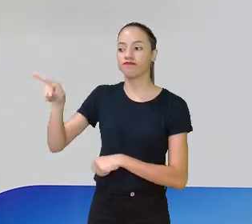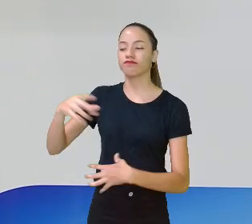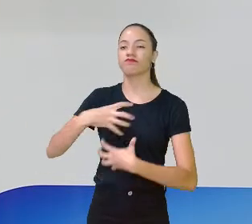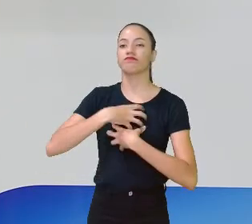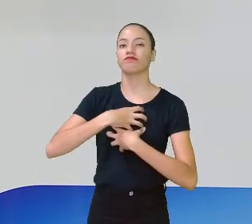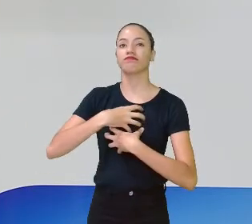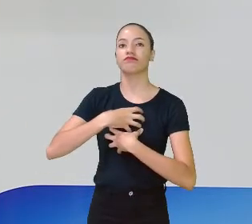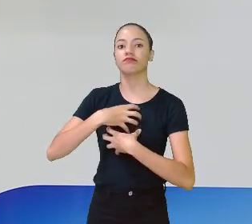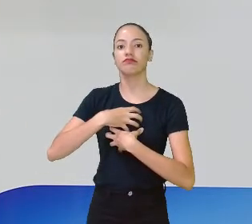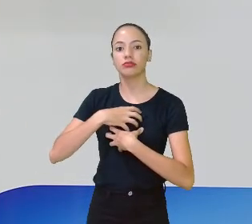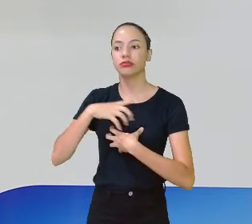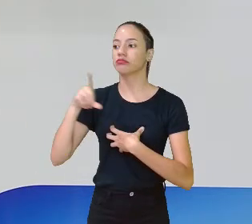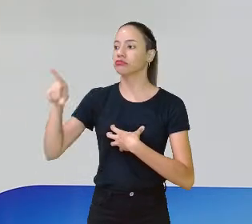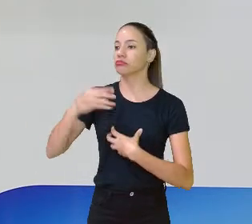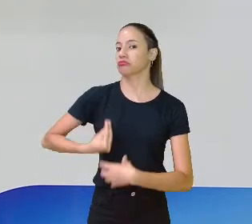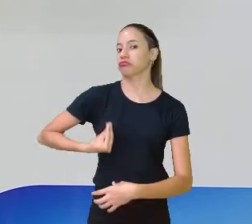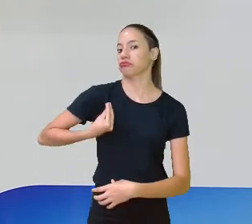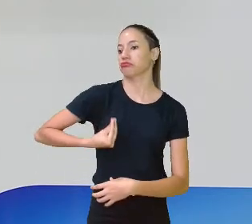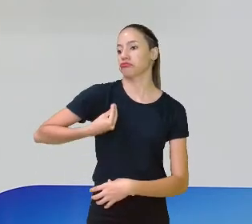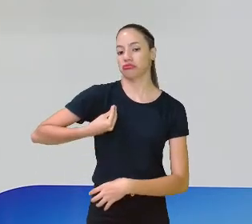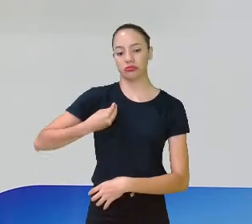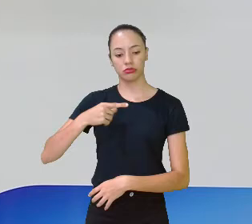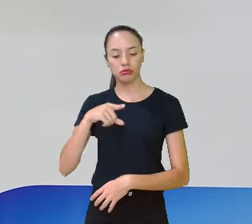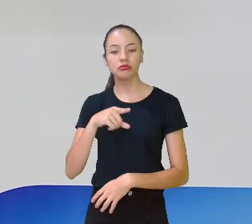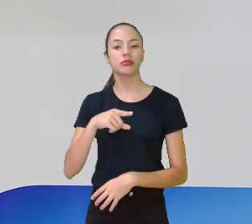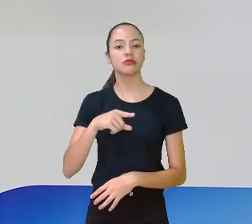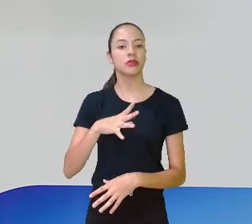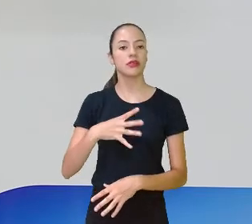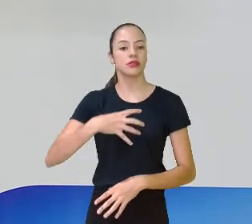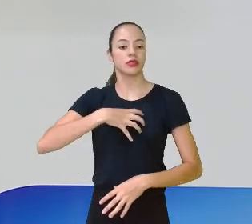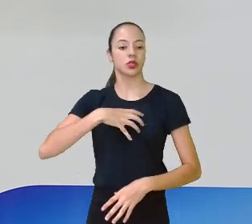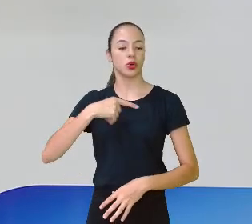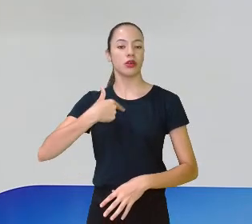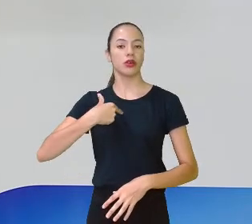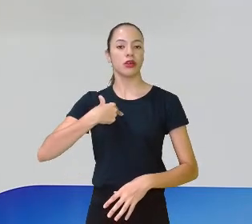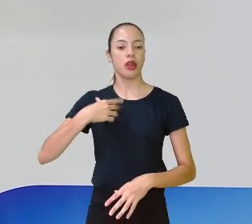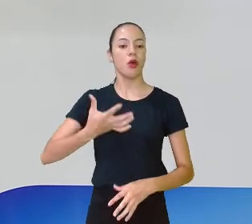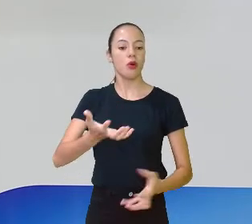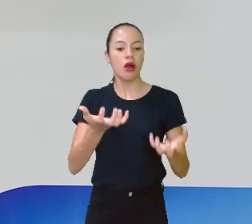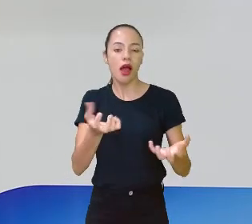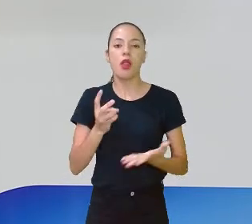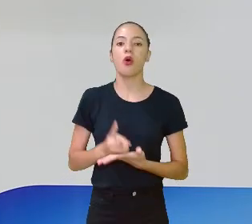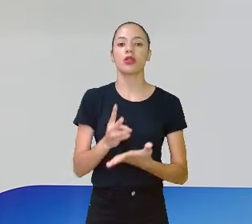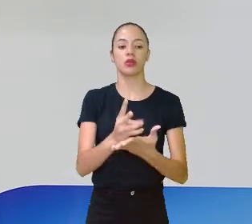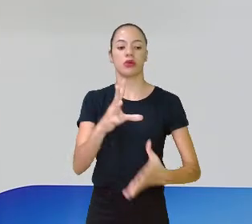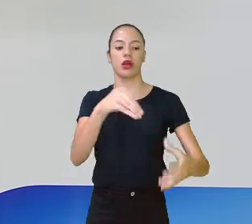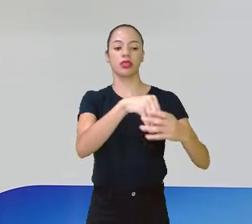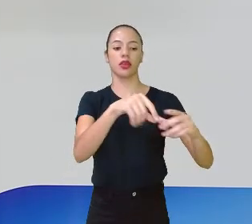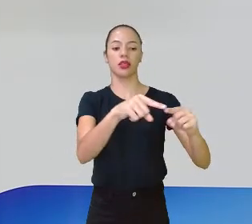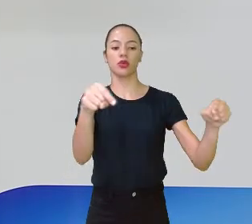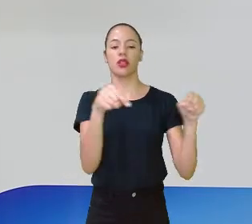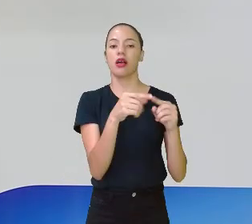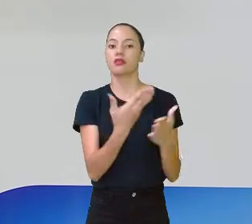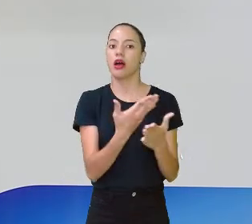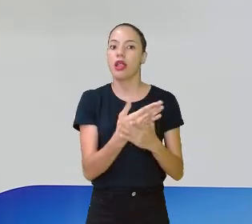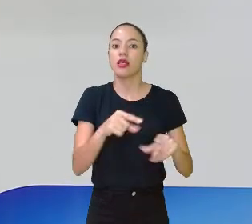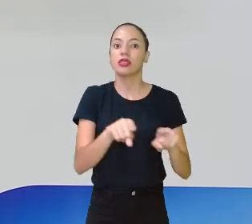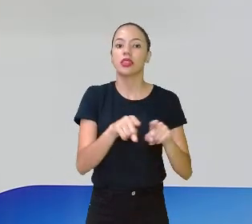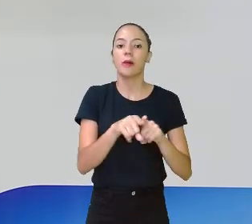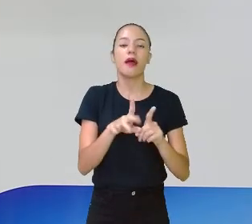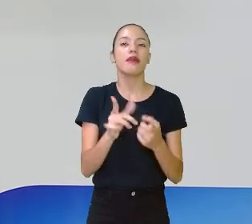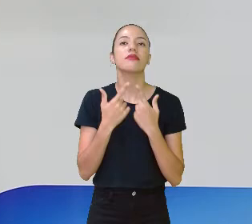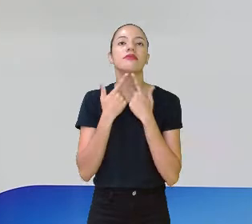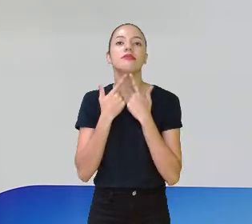de pertencer à sua sala de aula, de querer permanecer. Permanecer é ter aquele desejo de voltar e